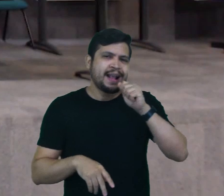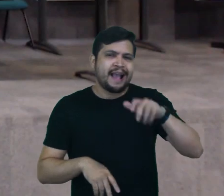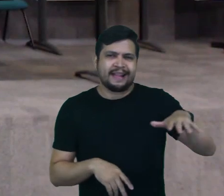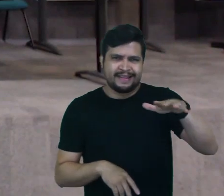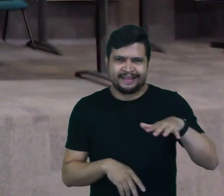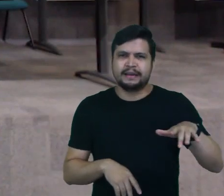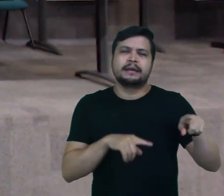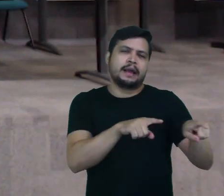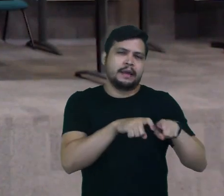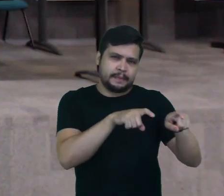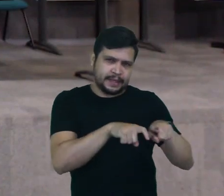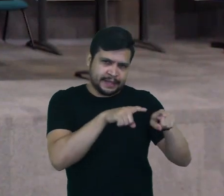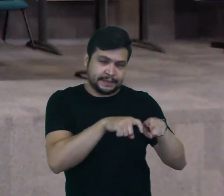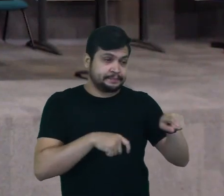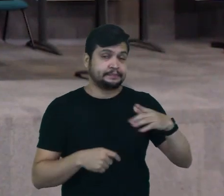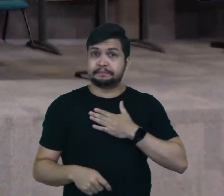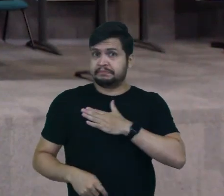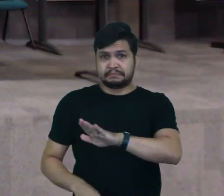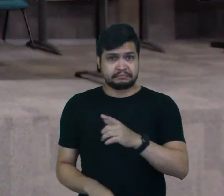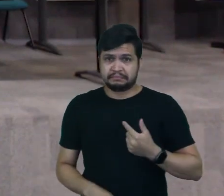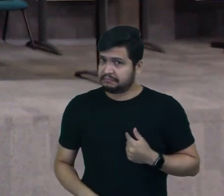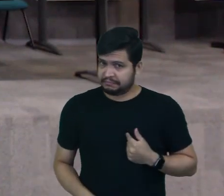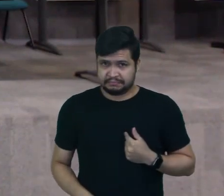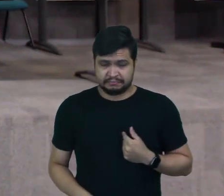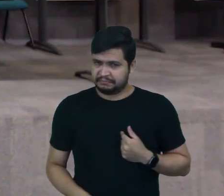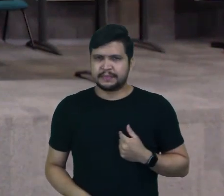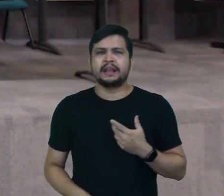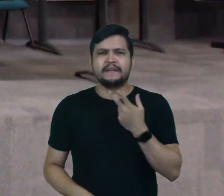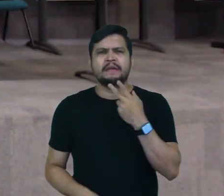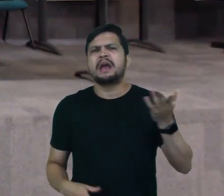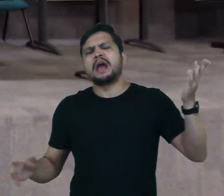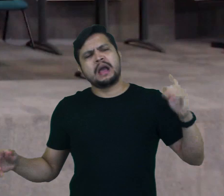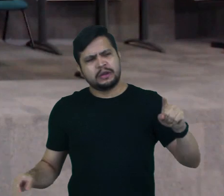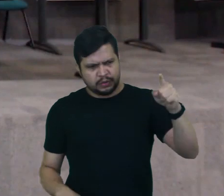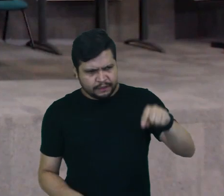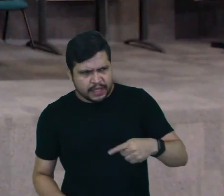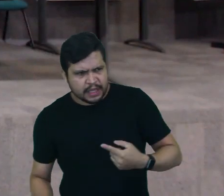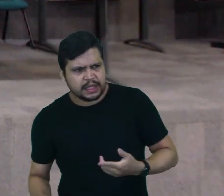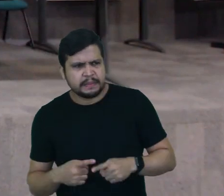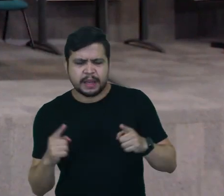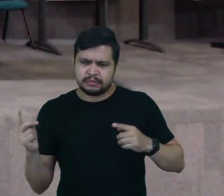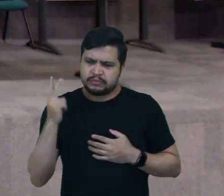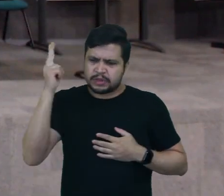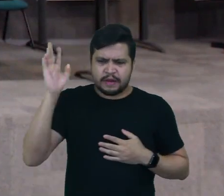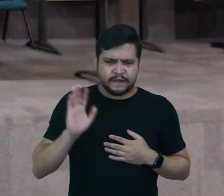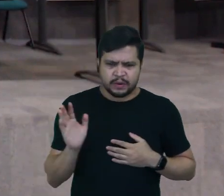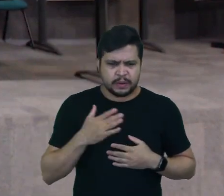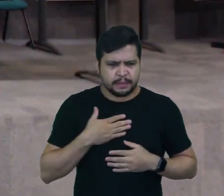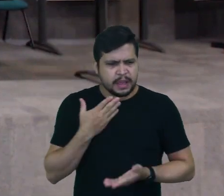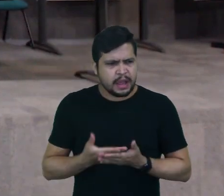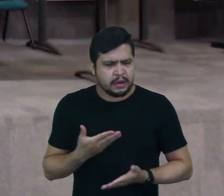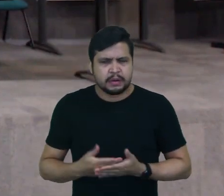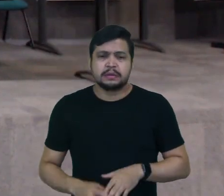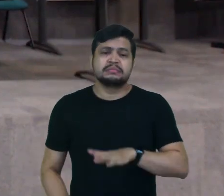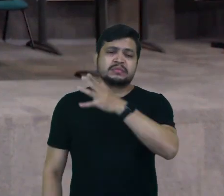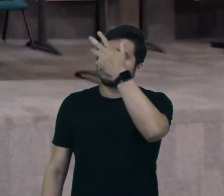O professor de galinha caipira. Que ele dizia assim, você fica aqui, você não dá valor à minha aula. Eu falei, mas Geraldo,